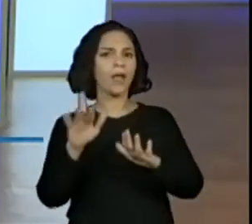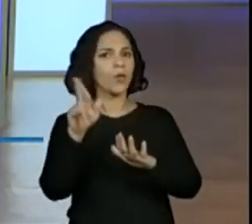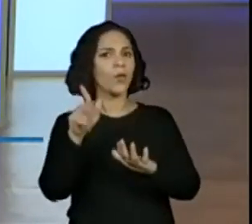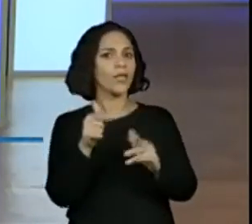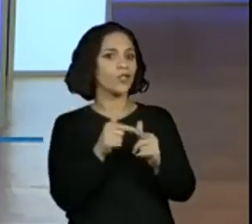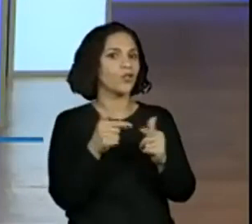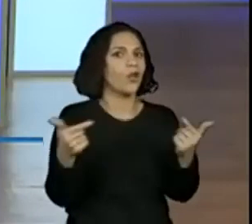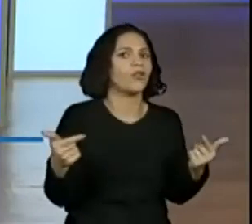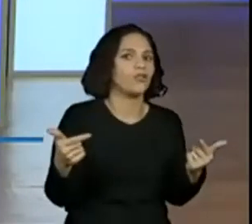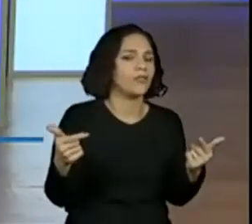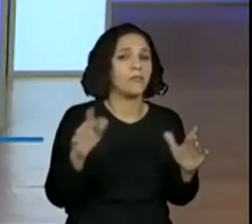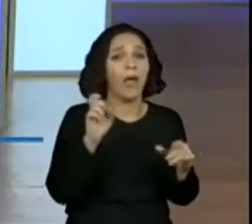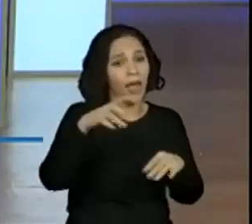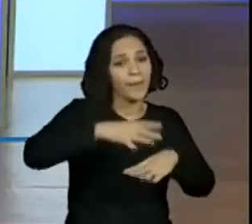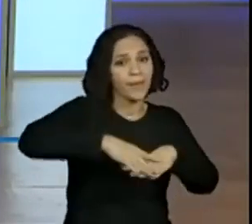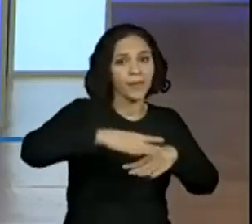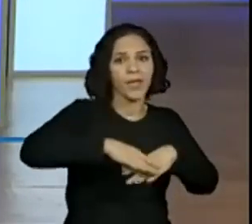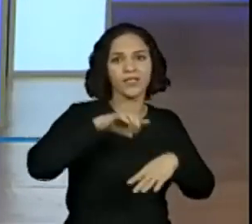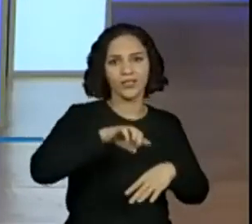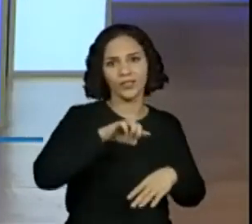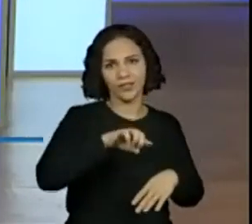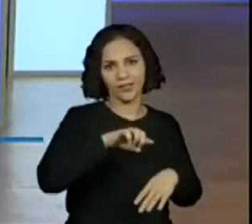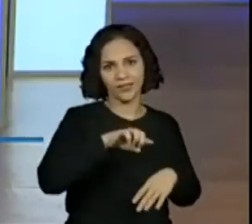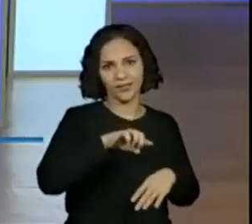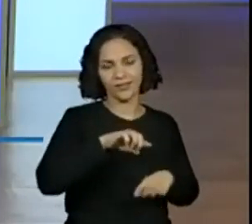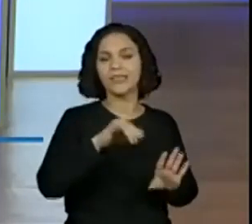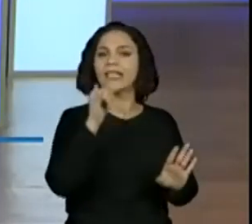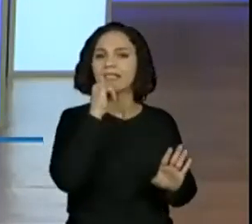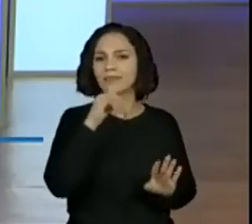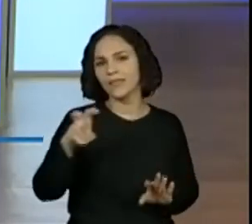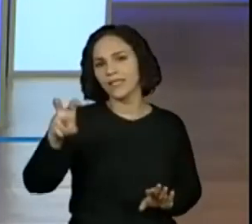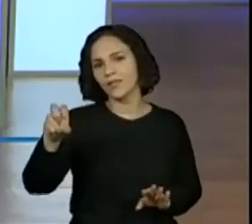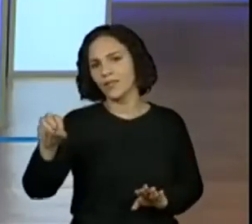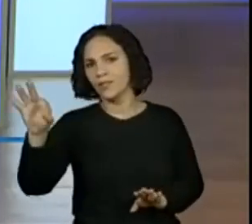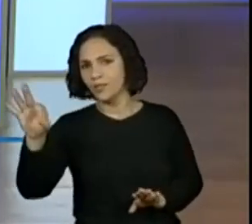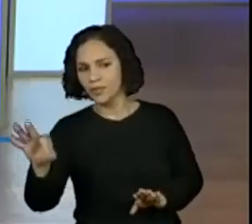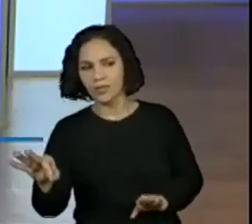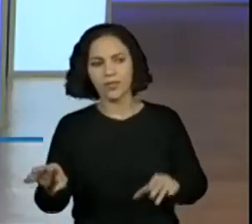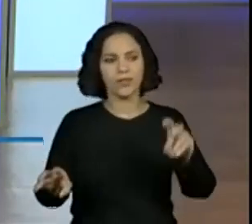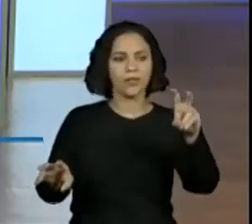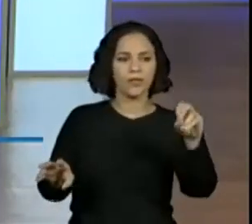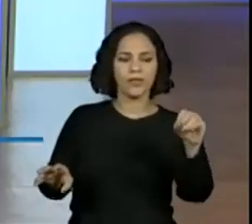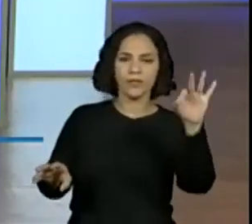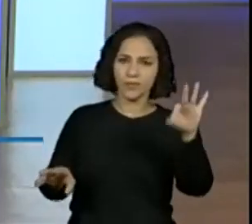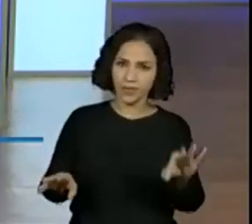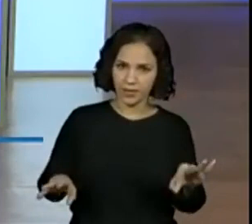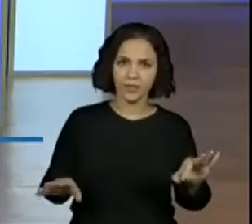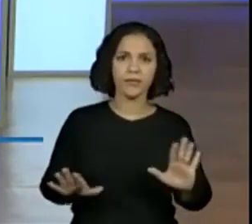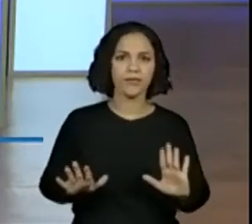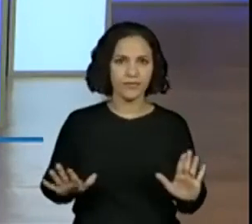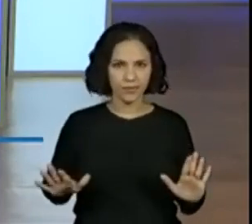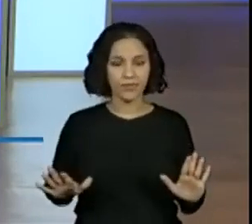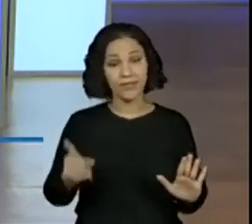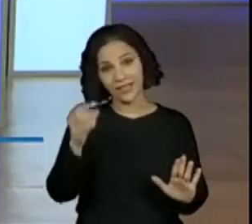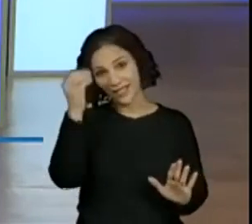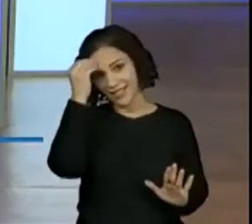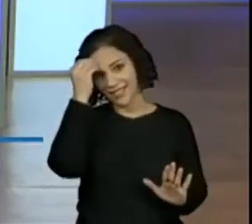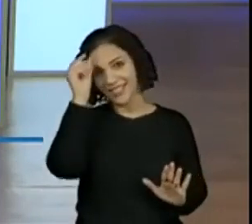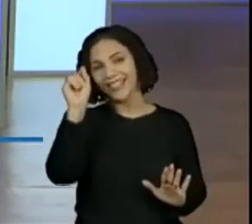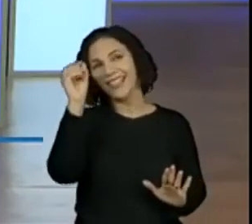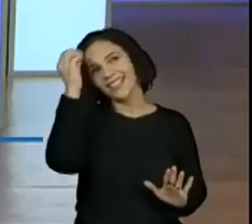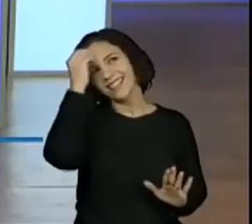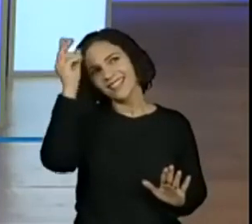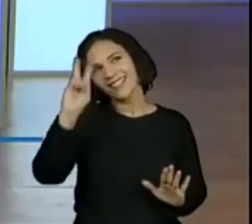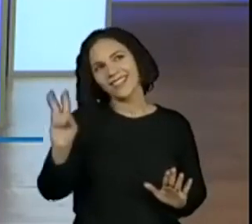certo professora Magnólia falou chances iguais cinquenta por cento para cada certinho quem é esperto